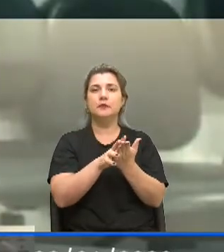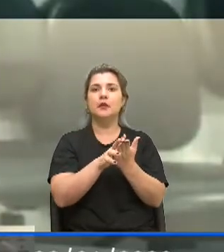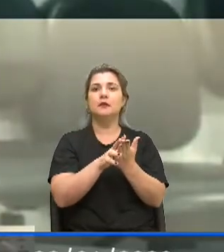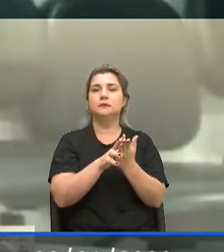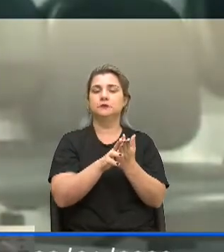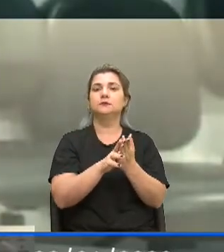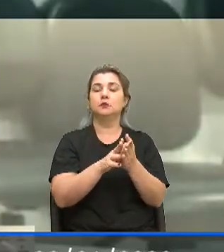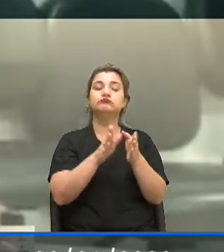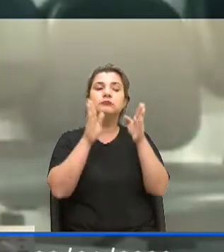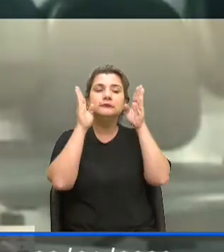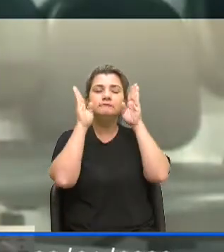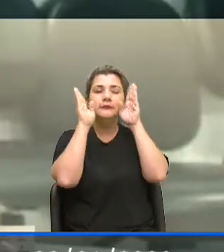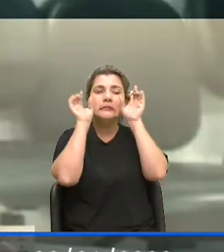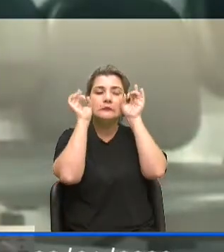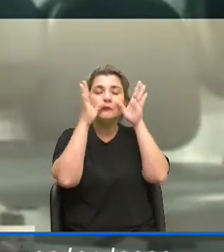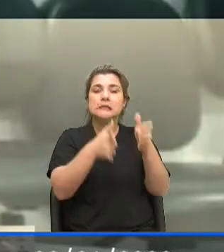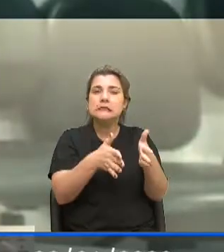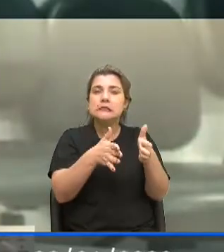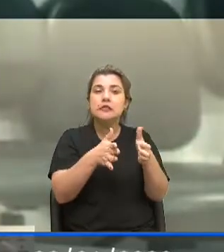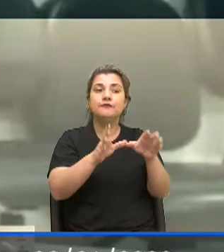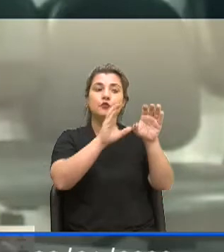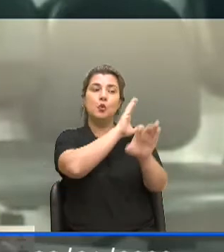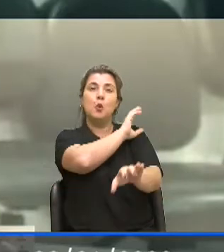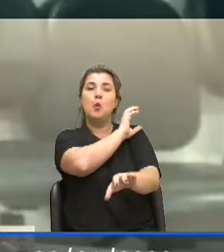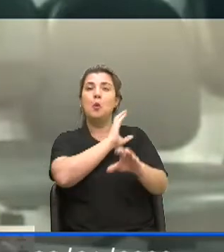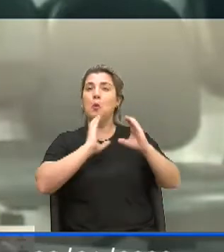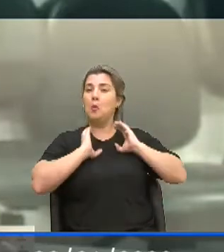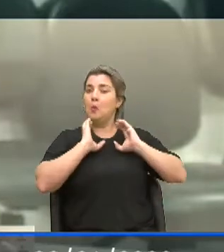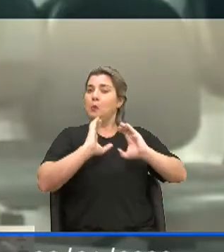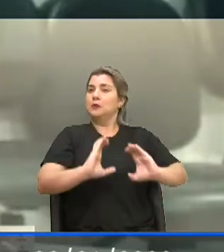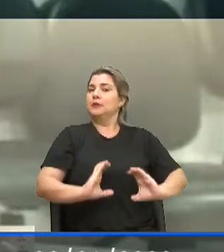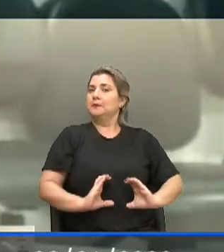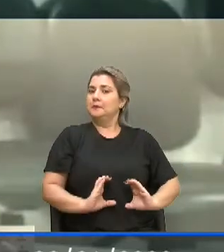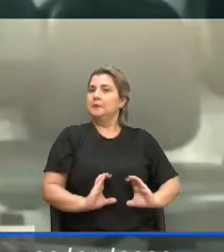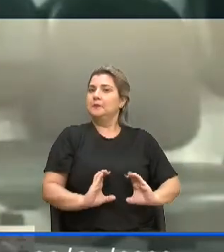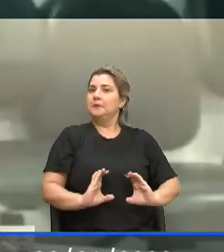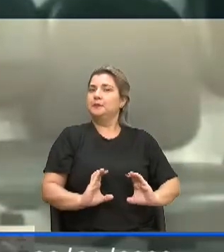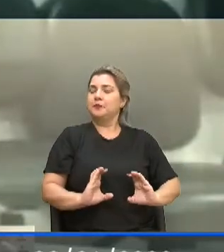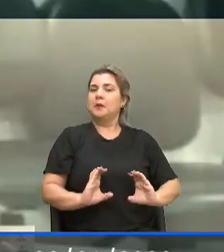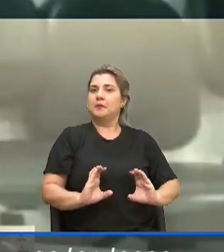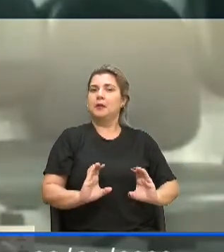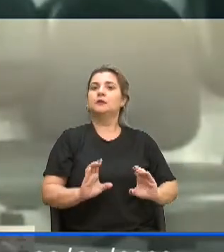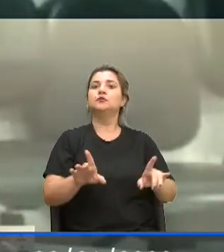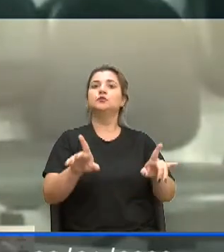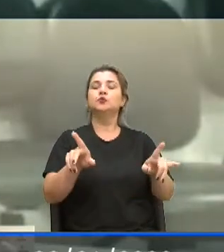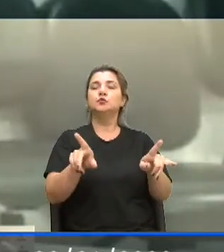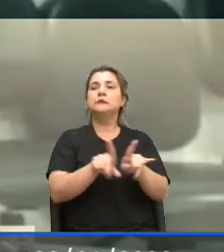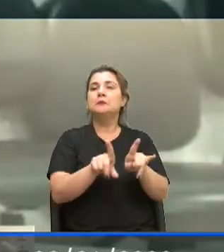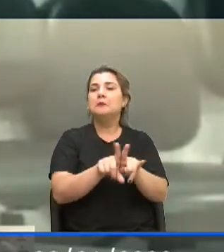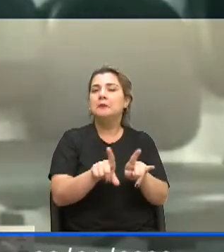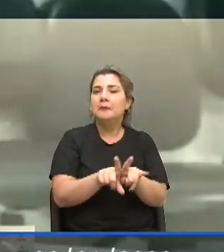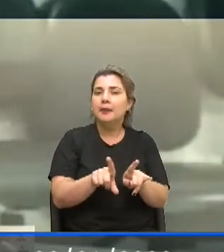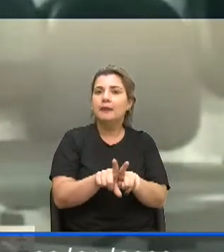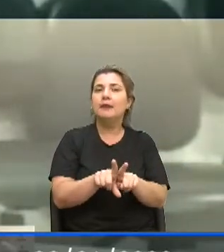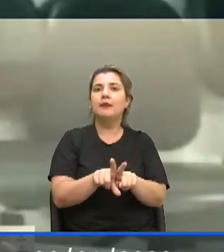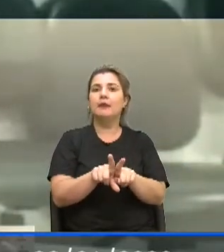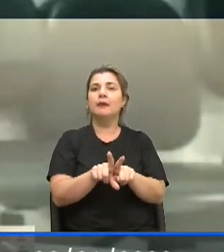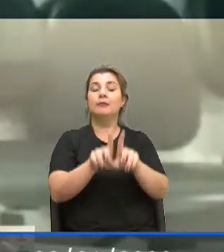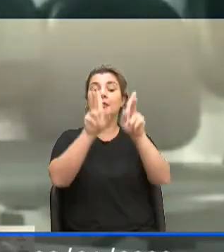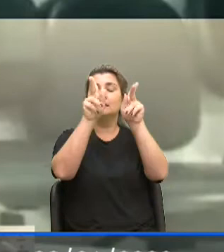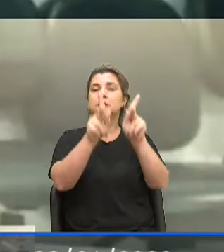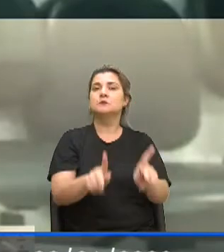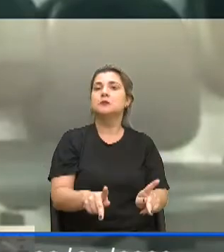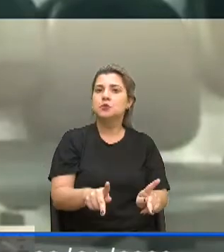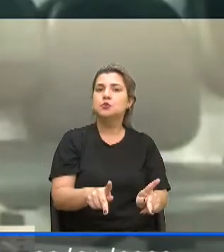determinado ambiente e o comportamento, né, diferente, perfil de adoecimento, o comportamento desse surto é que vai